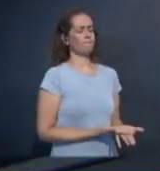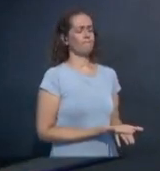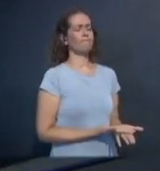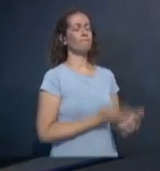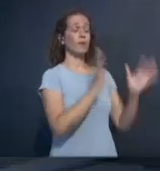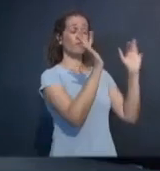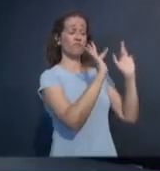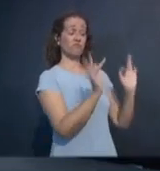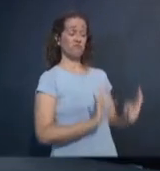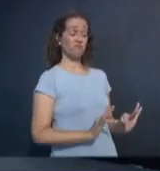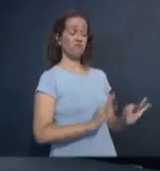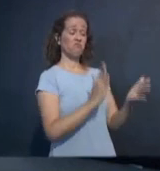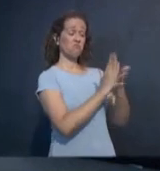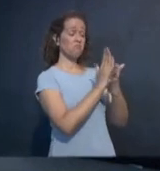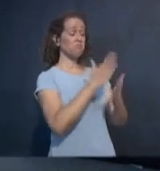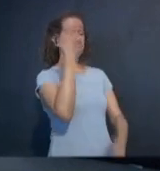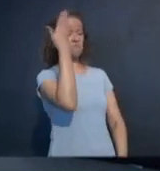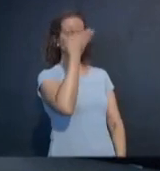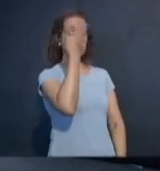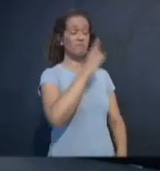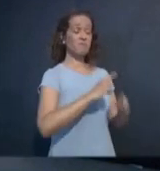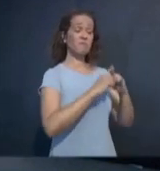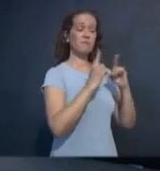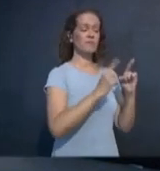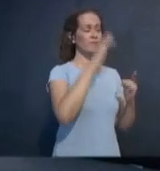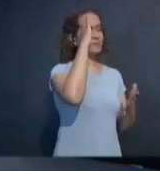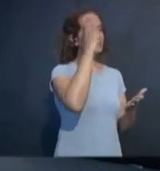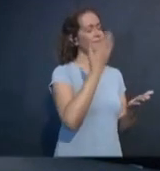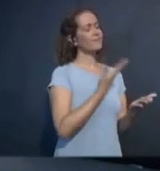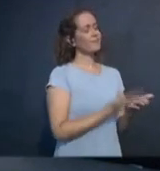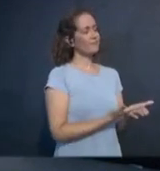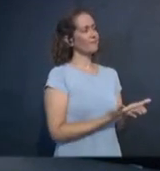Bem-aventurados que não viram e creram.